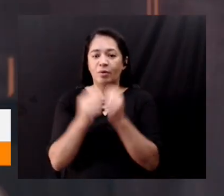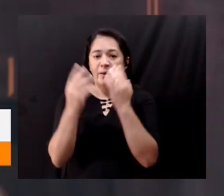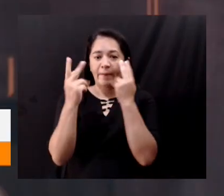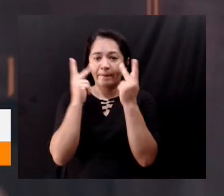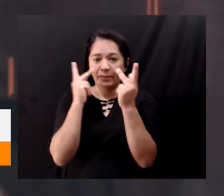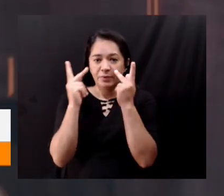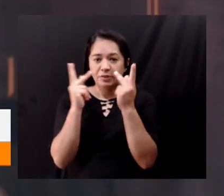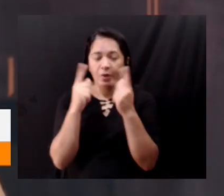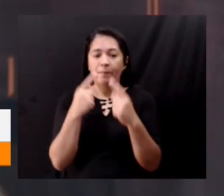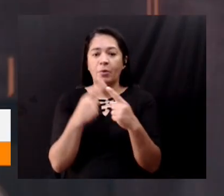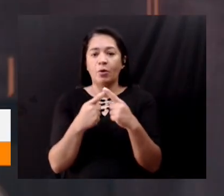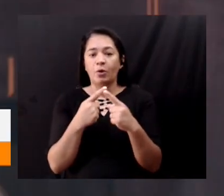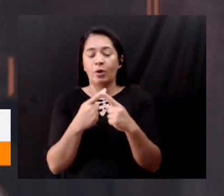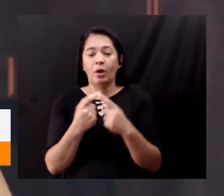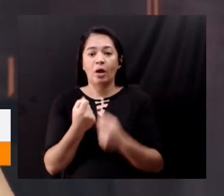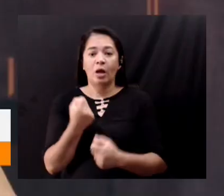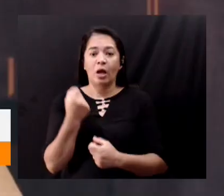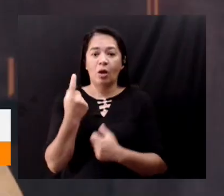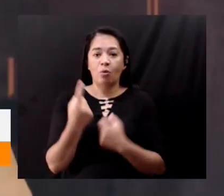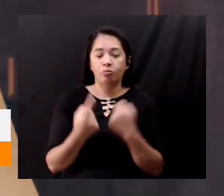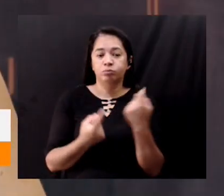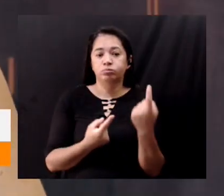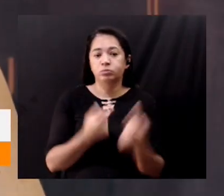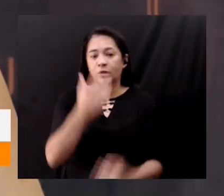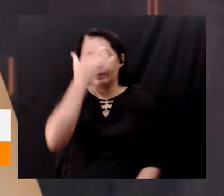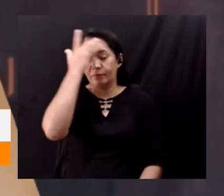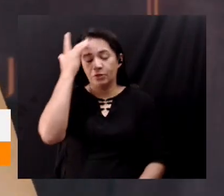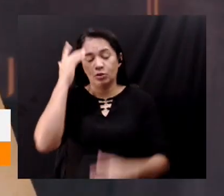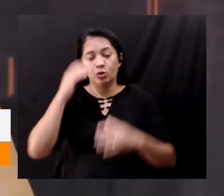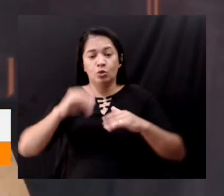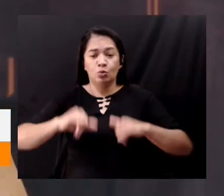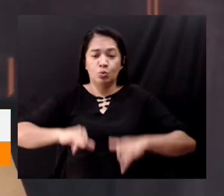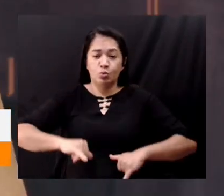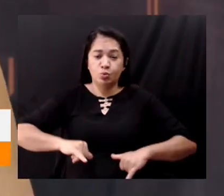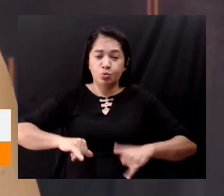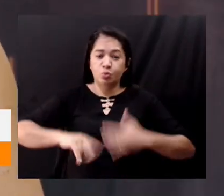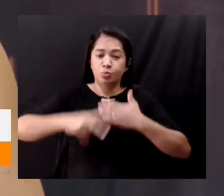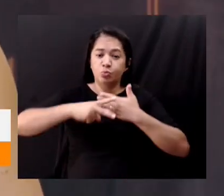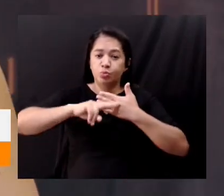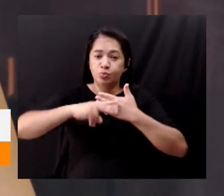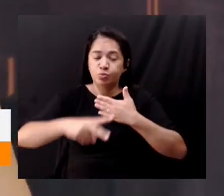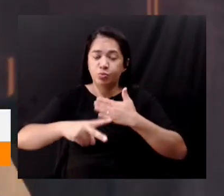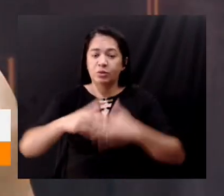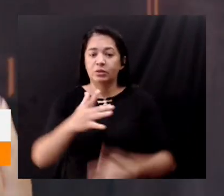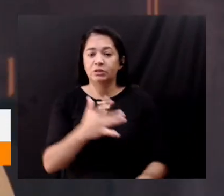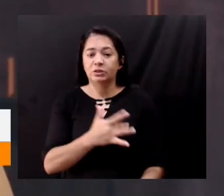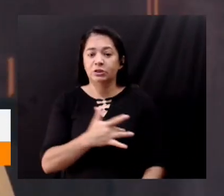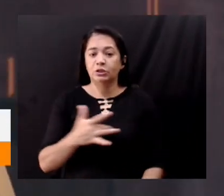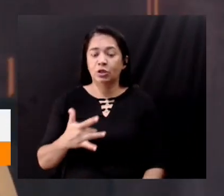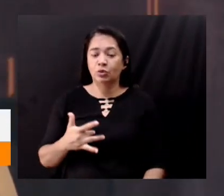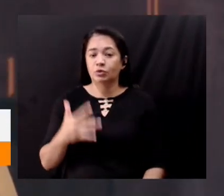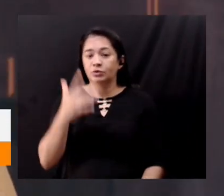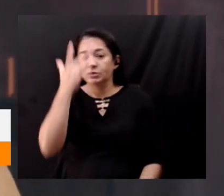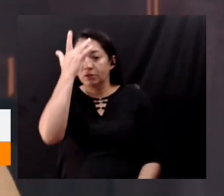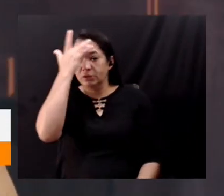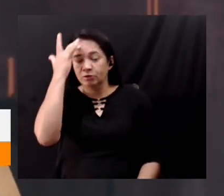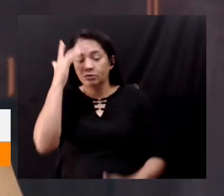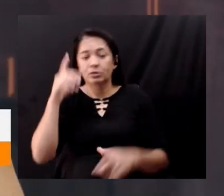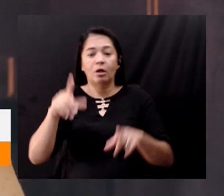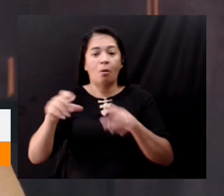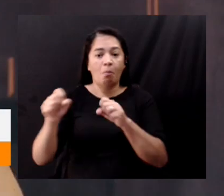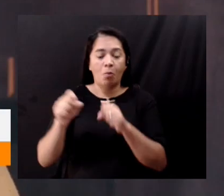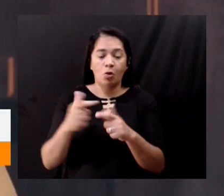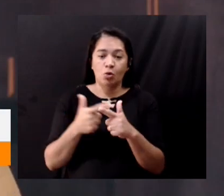essas consequências, que podem causar aí diversos problemas, tanto de saúde mental quanto saúde física, né? Ganho